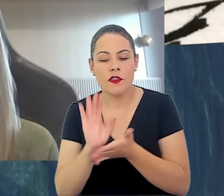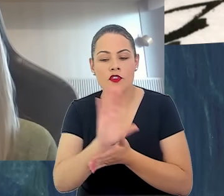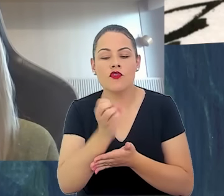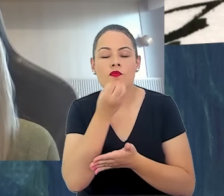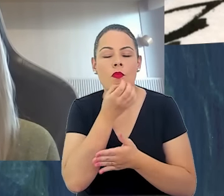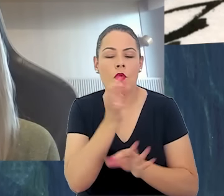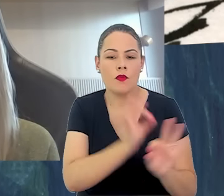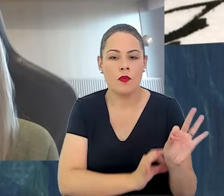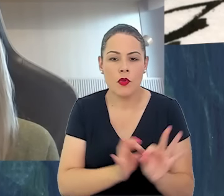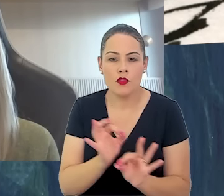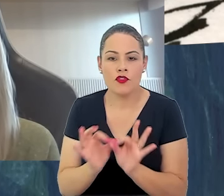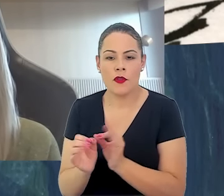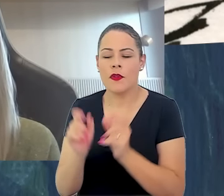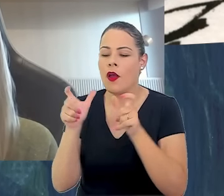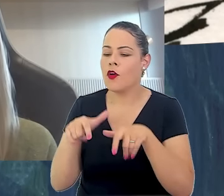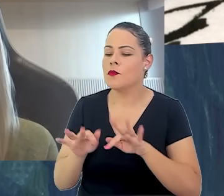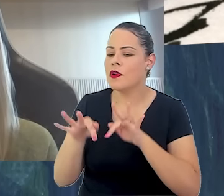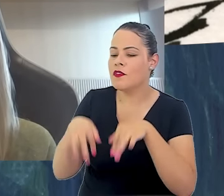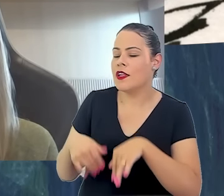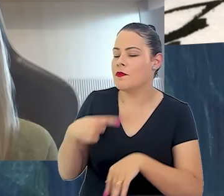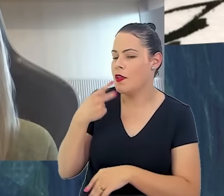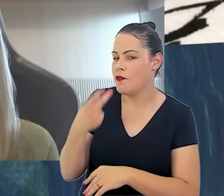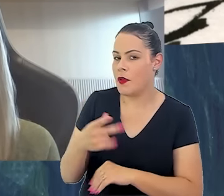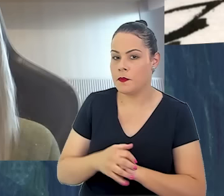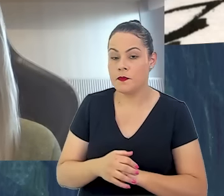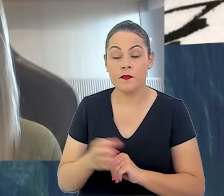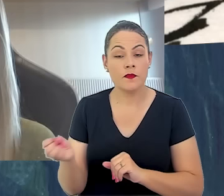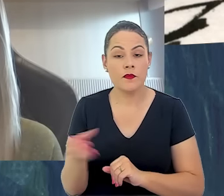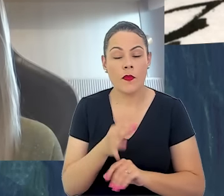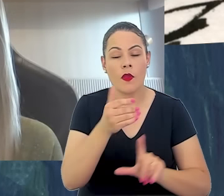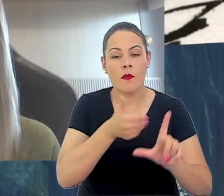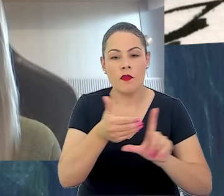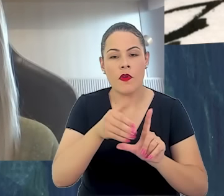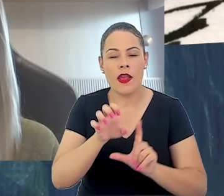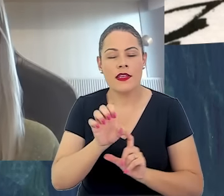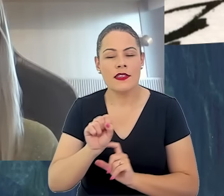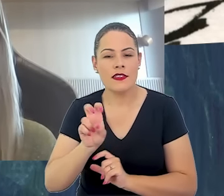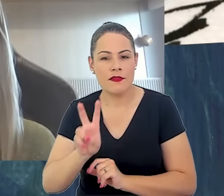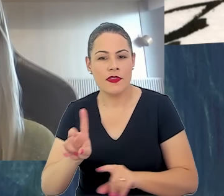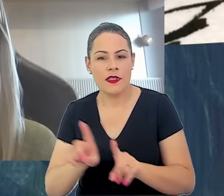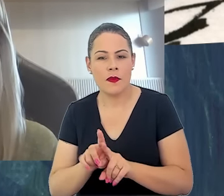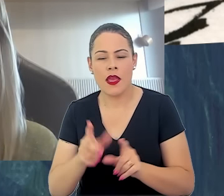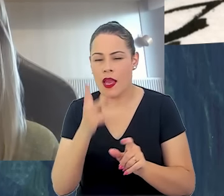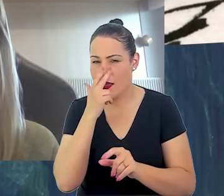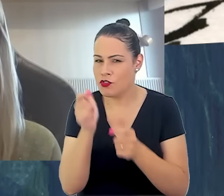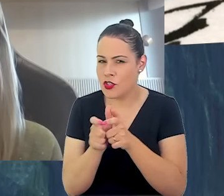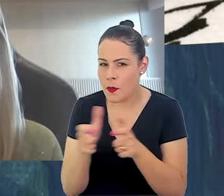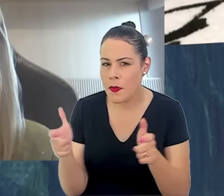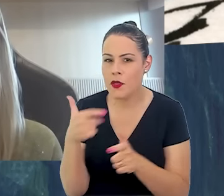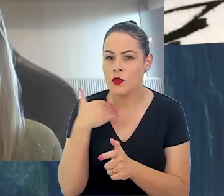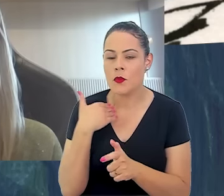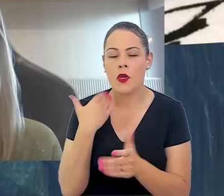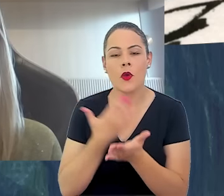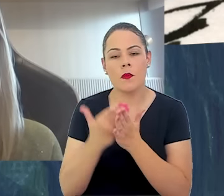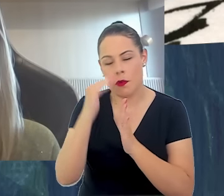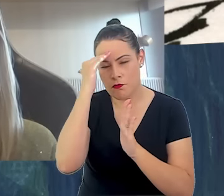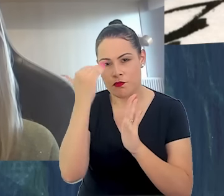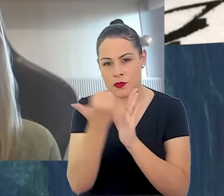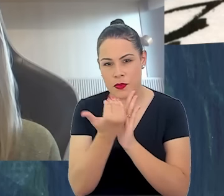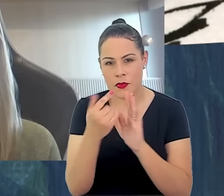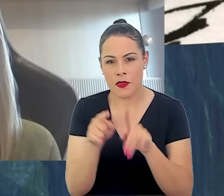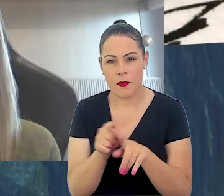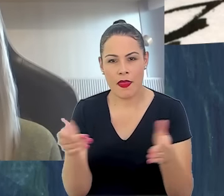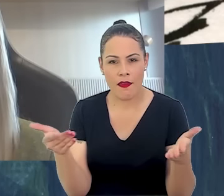projetos. Aí eu destaco, apenas para finalizar, a nova plataforma do SSB, que eu acho que a maioria dos bancos estão